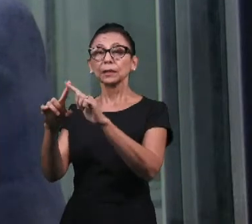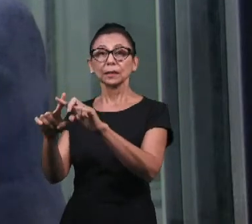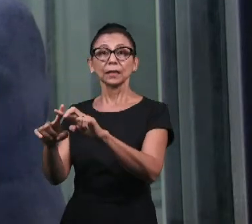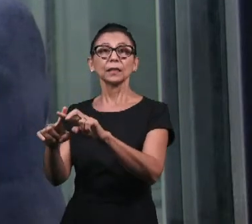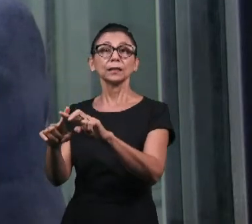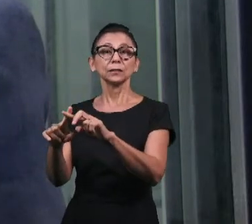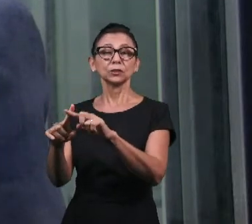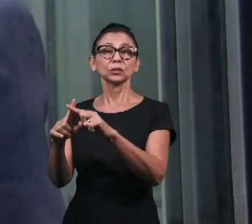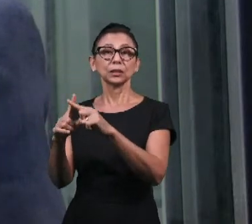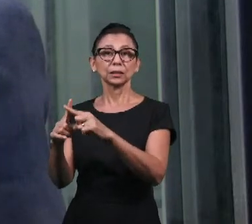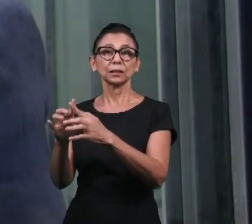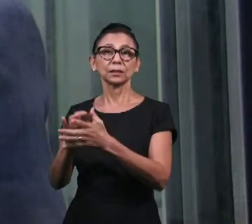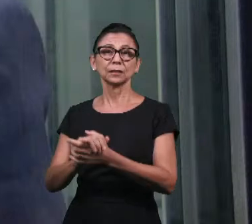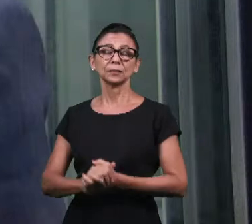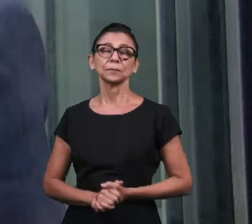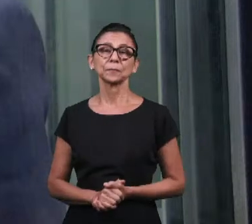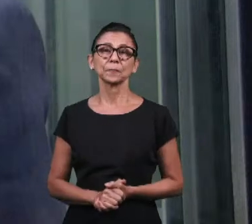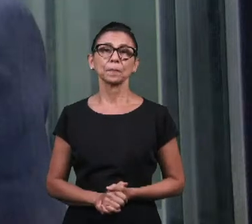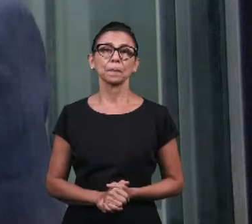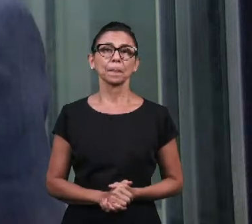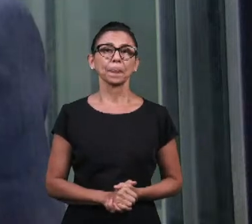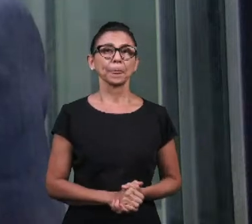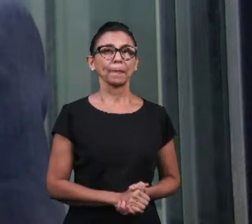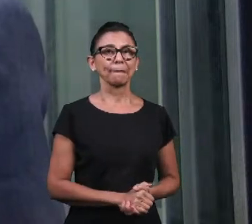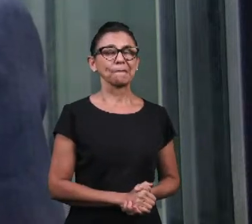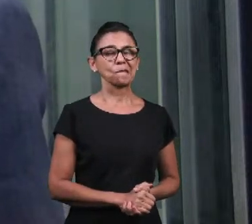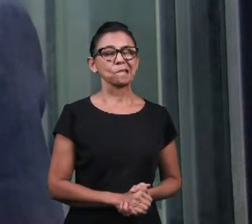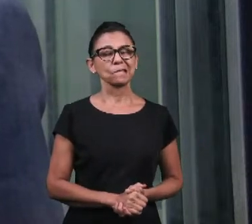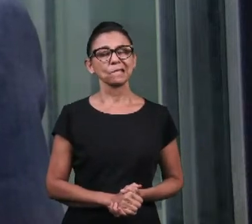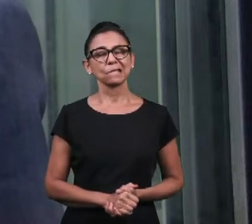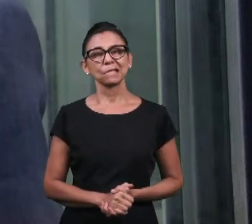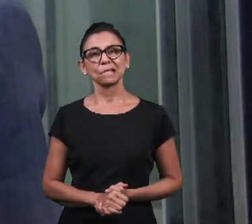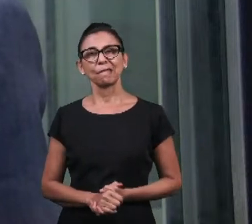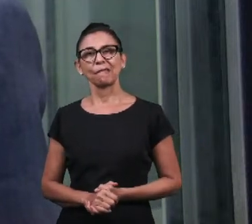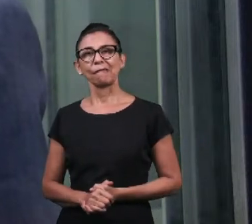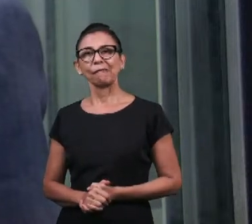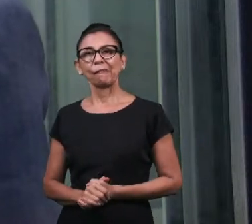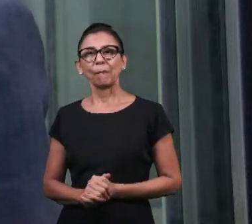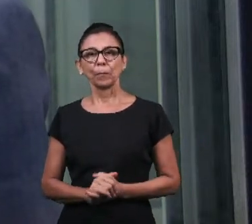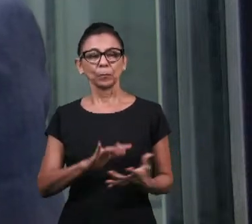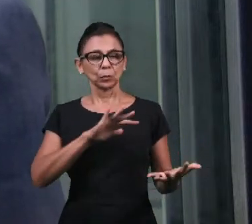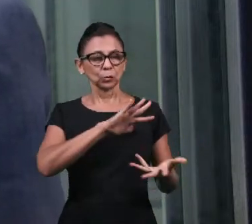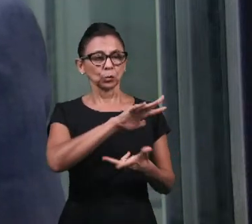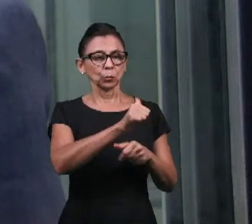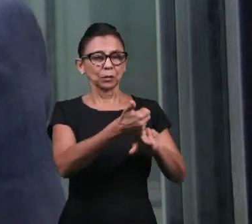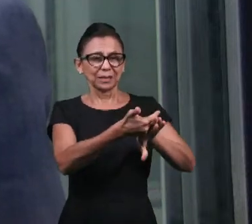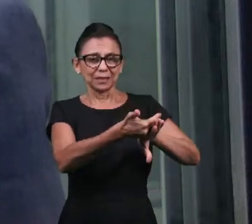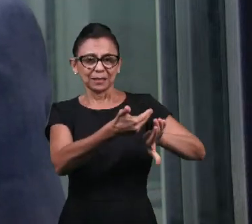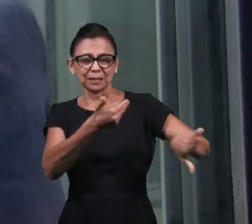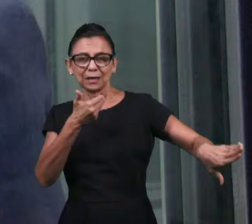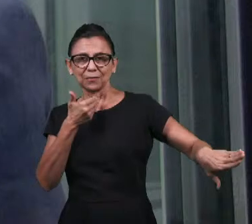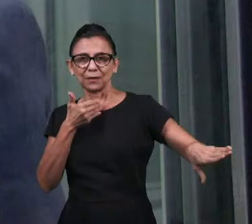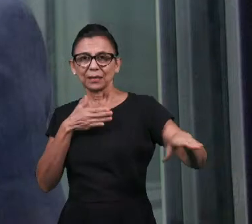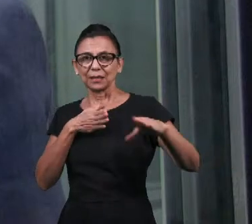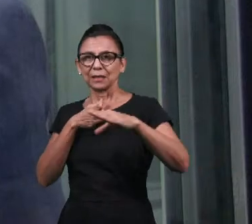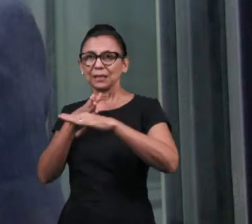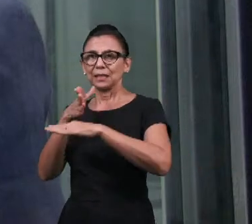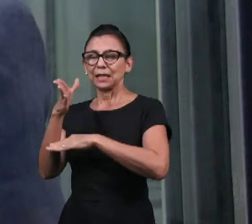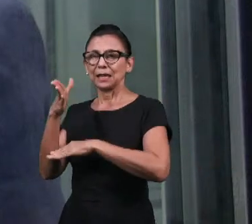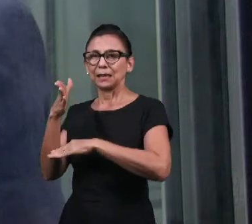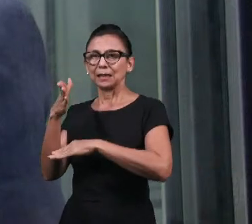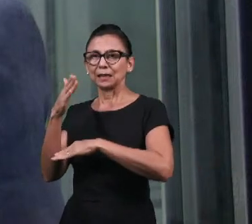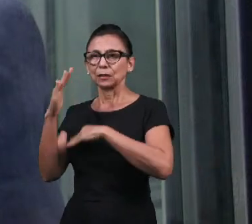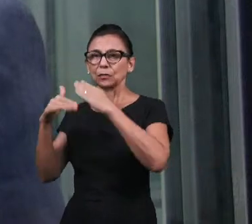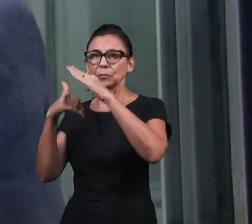ela sai do Egito e entra no processo de santificação, ela precisa de conhecer os testemunhos